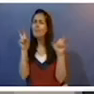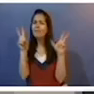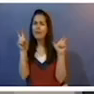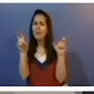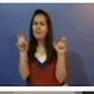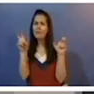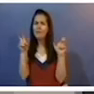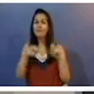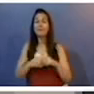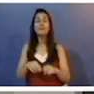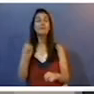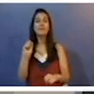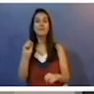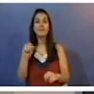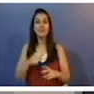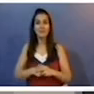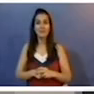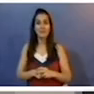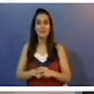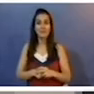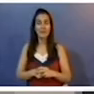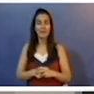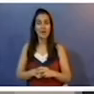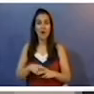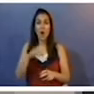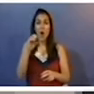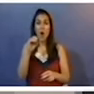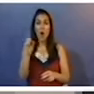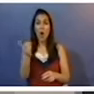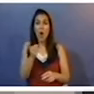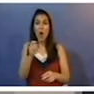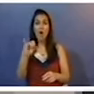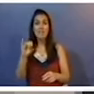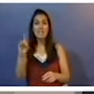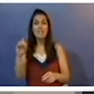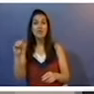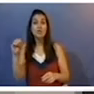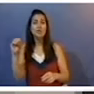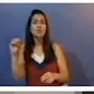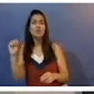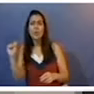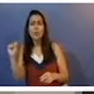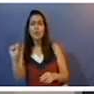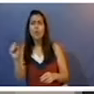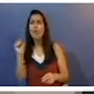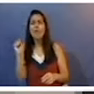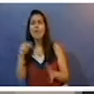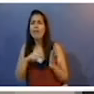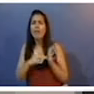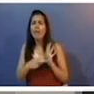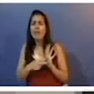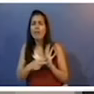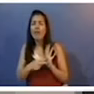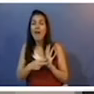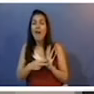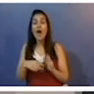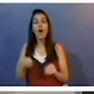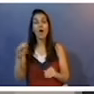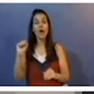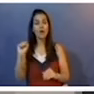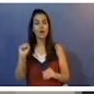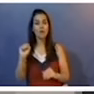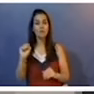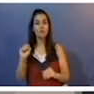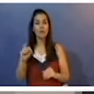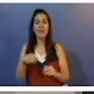funções inorgânicas e vamos falar hoje sobre os óxidos. Nas aulas anteriores já falamos sobre os